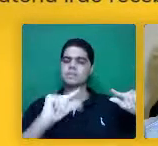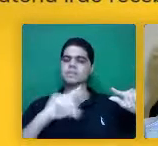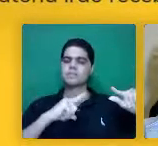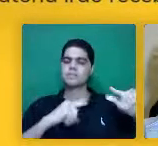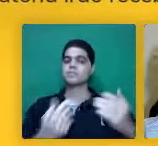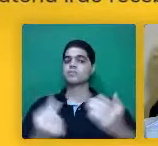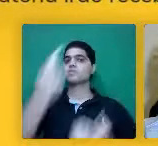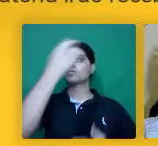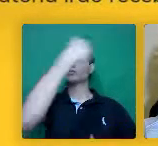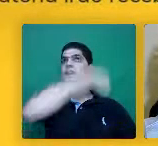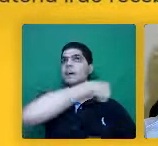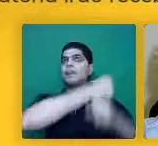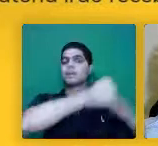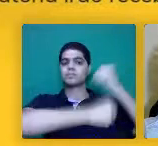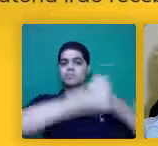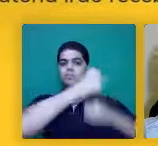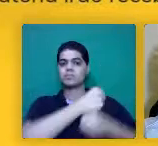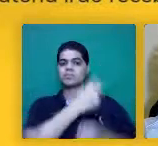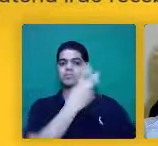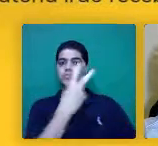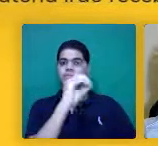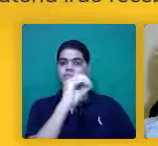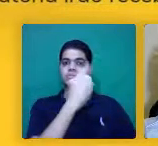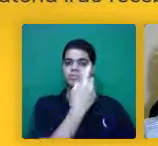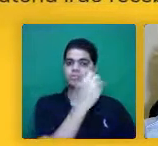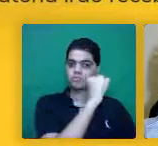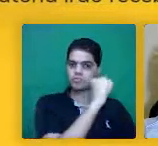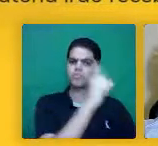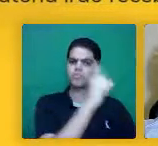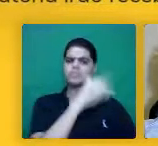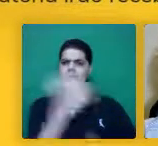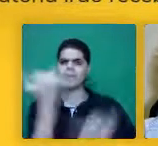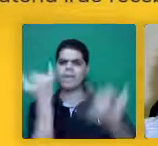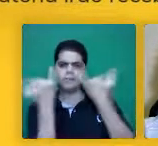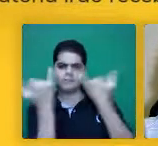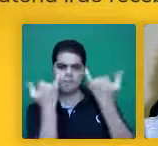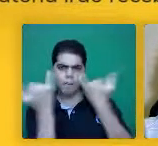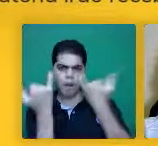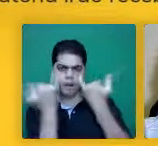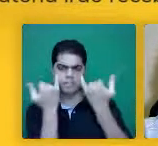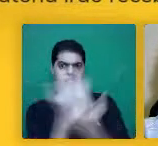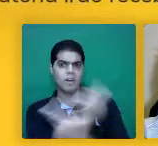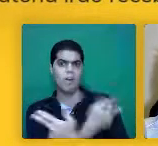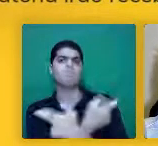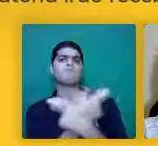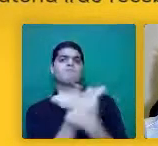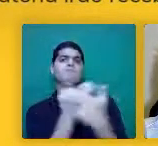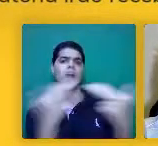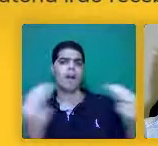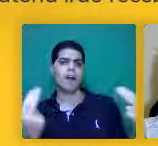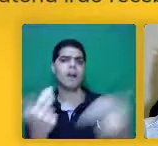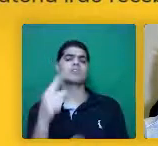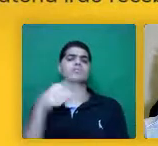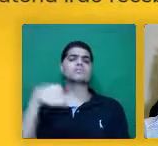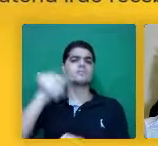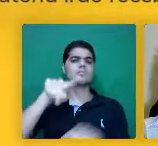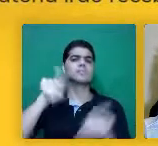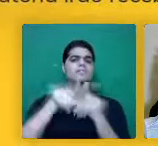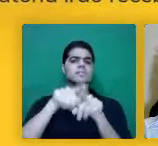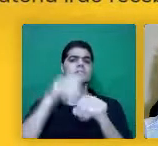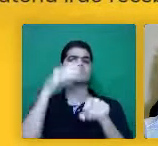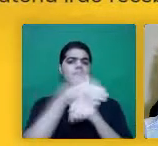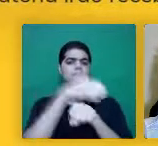de 2018, vocês vão ter muita informação desse desafio. Se vocês buscarem também a foto, que